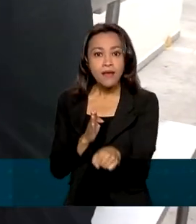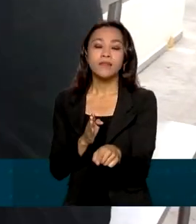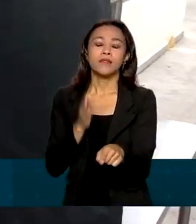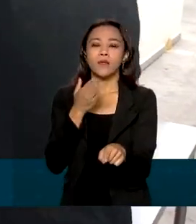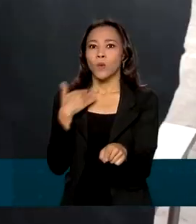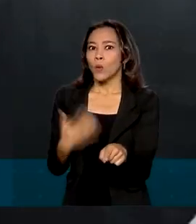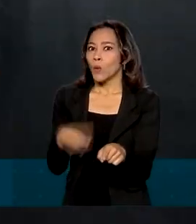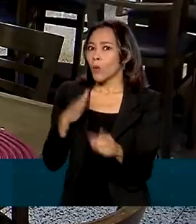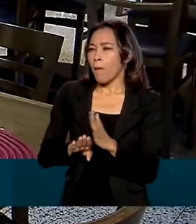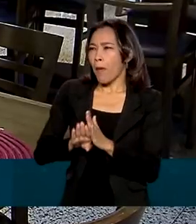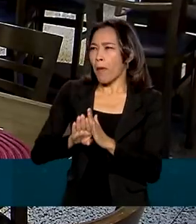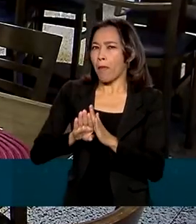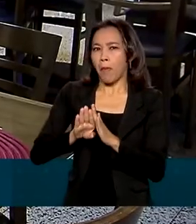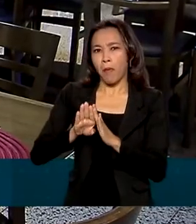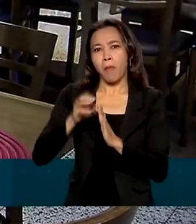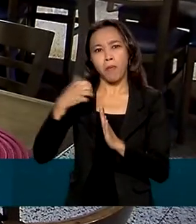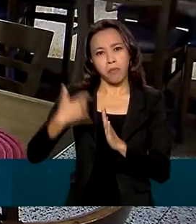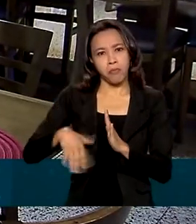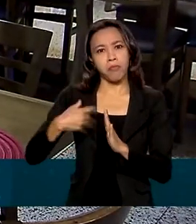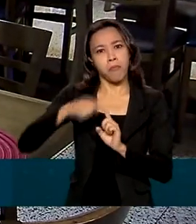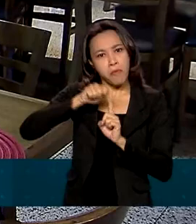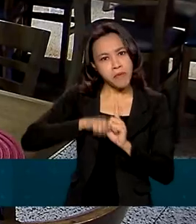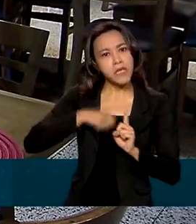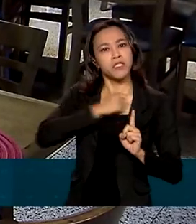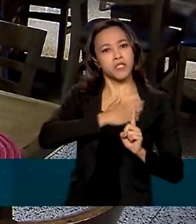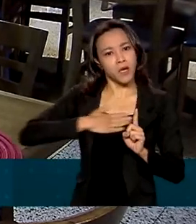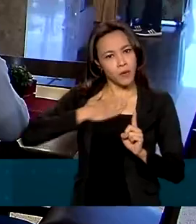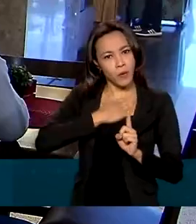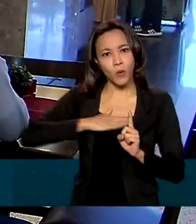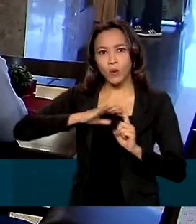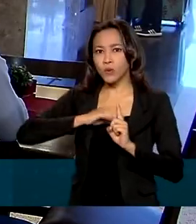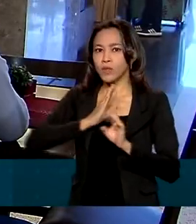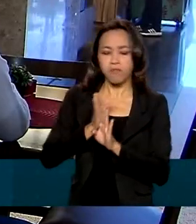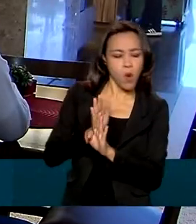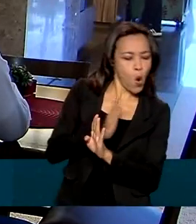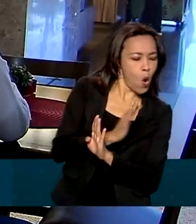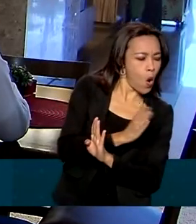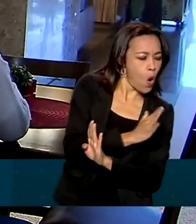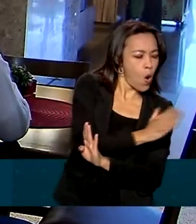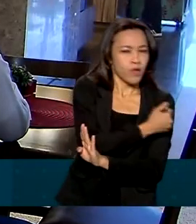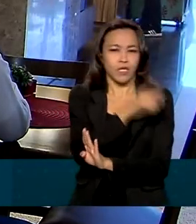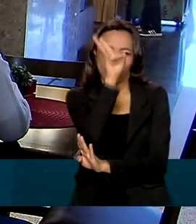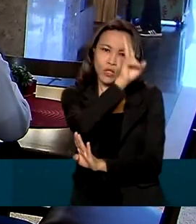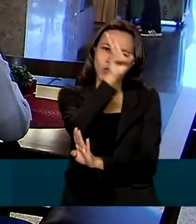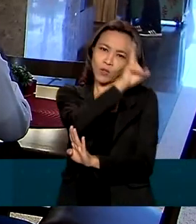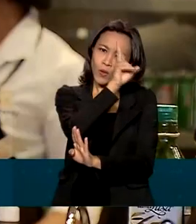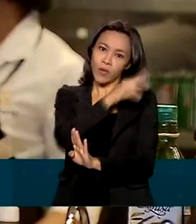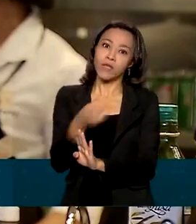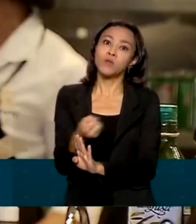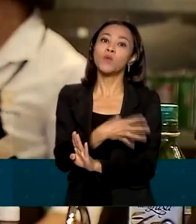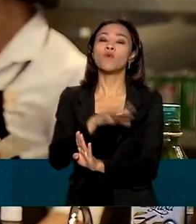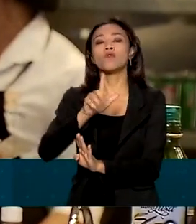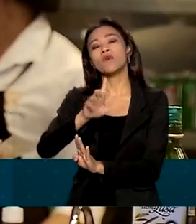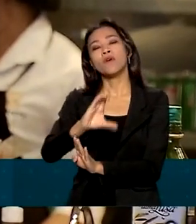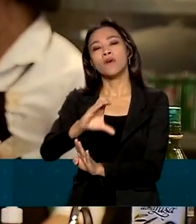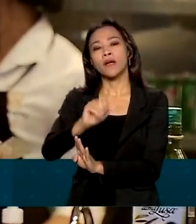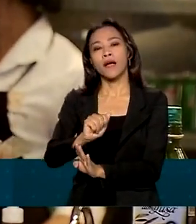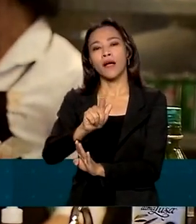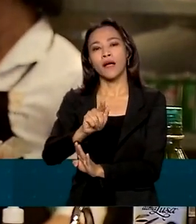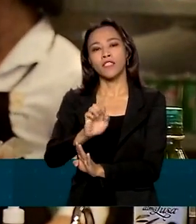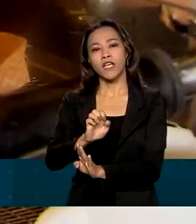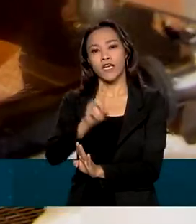geração de empregos formais para meses de agosto em toda a série histórica do novo CAGED, iniciada